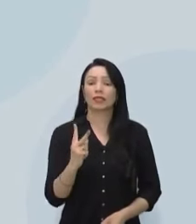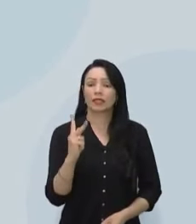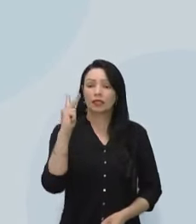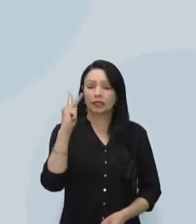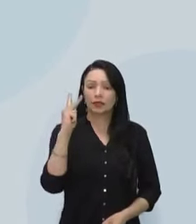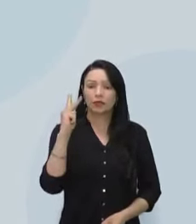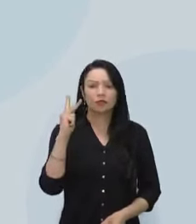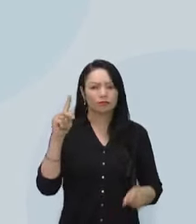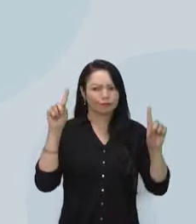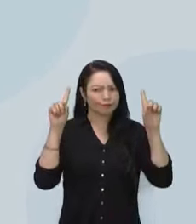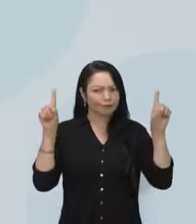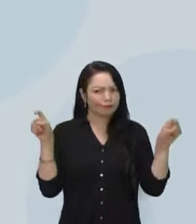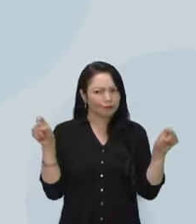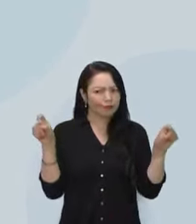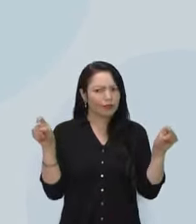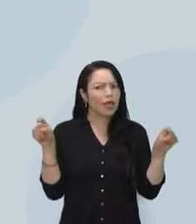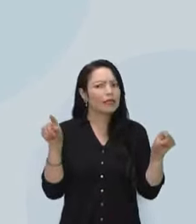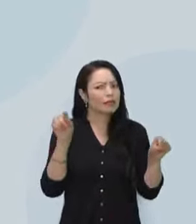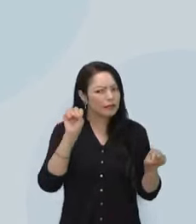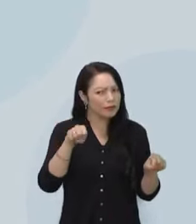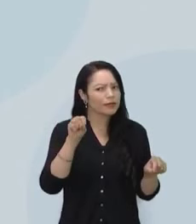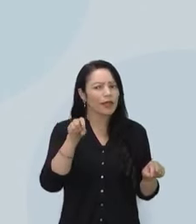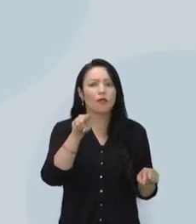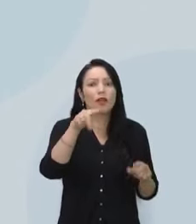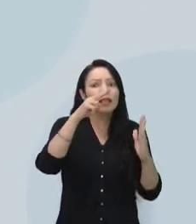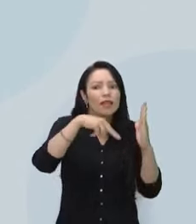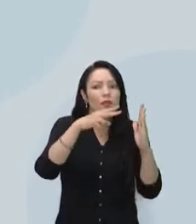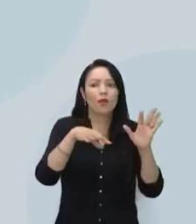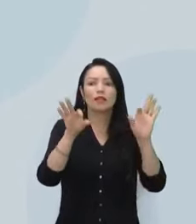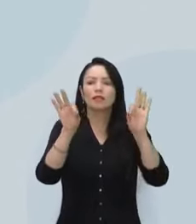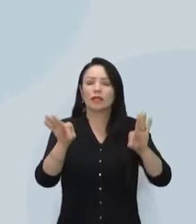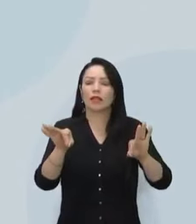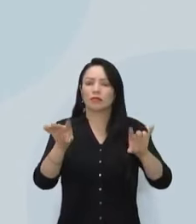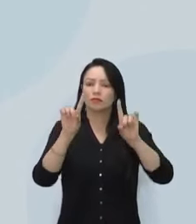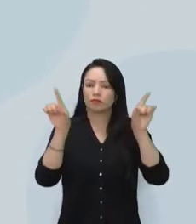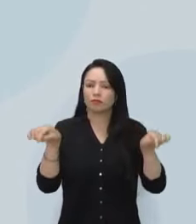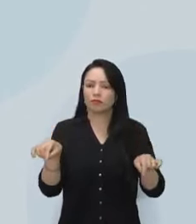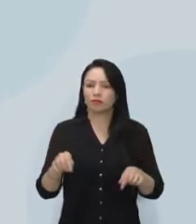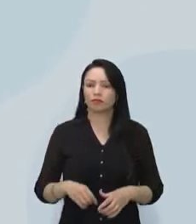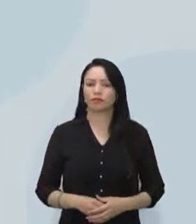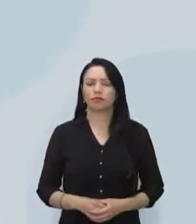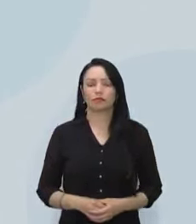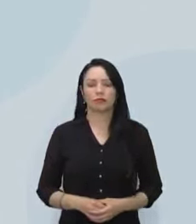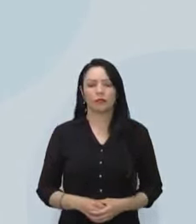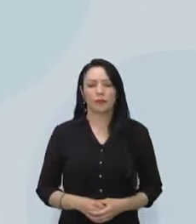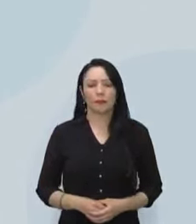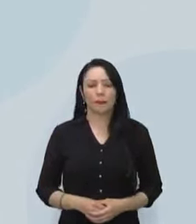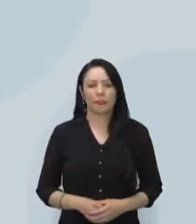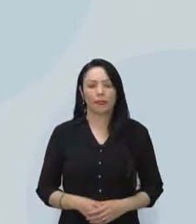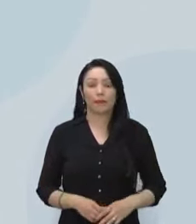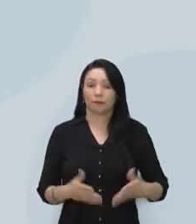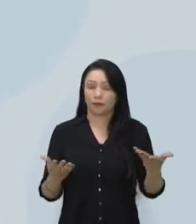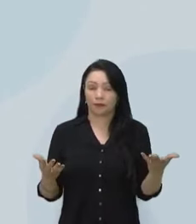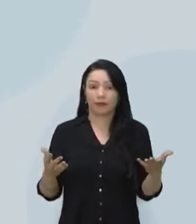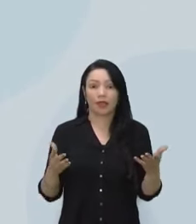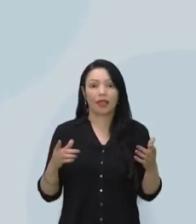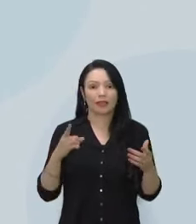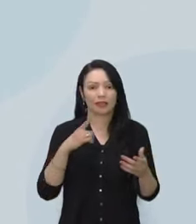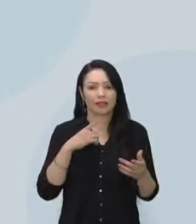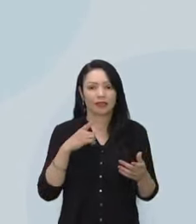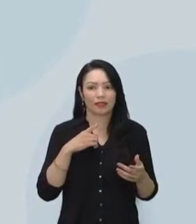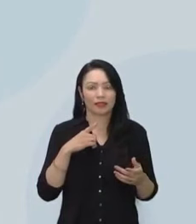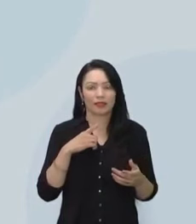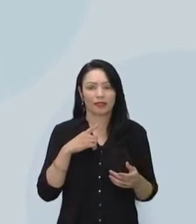Abre parênteses. Sim, você leu certo. Fecha parênteses. Então, a gente já tem aí a evidência de que se trata